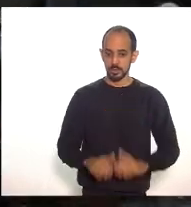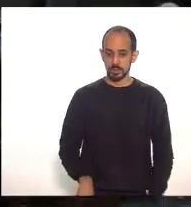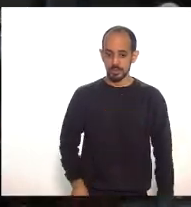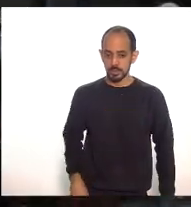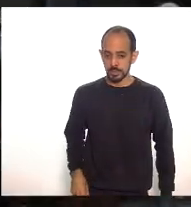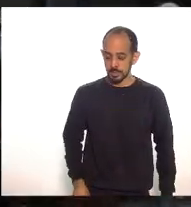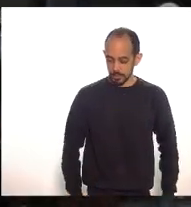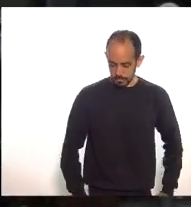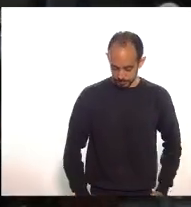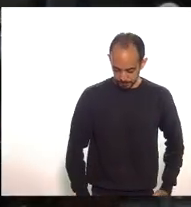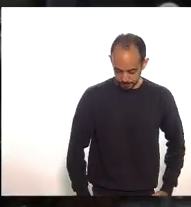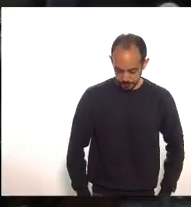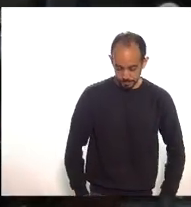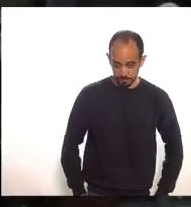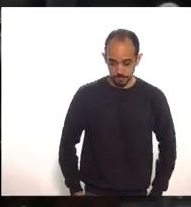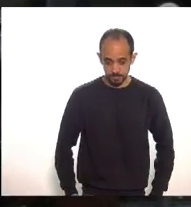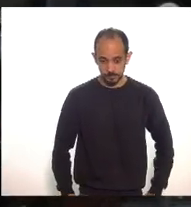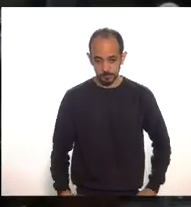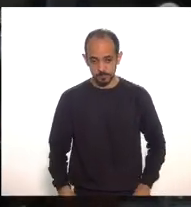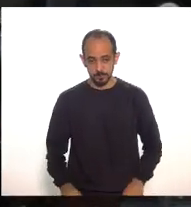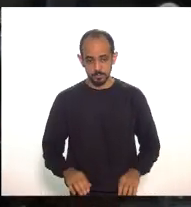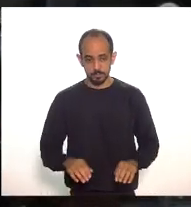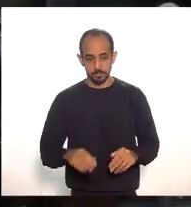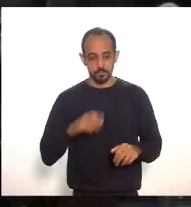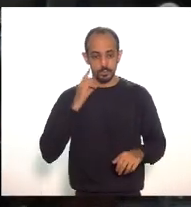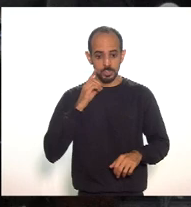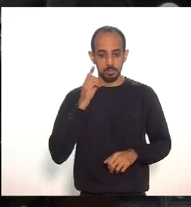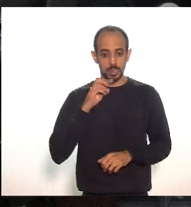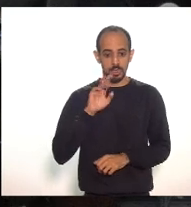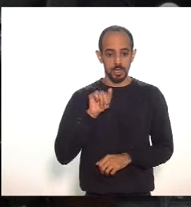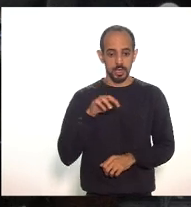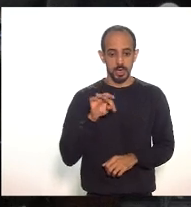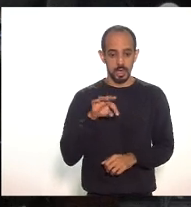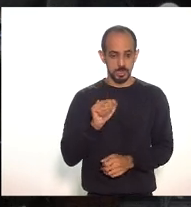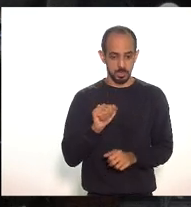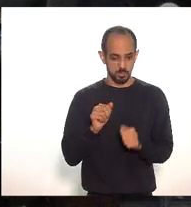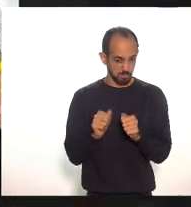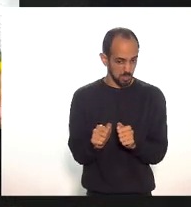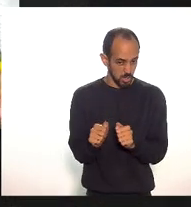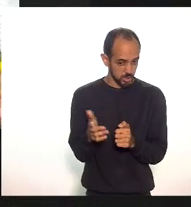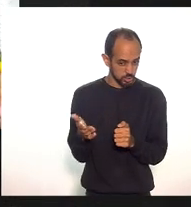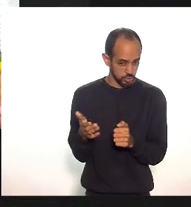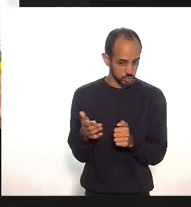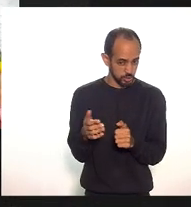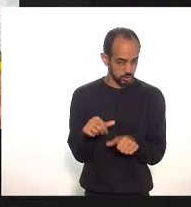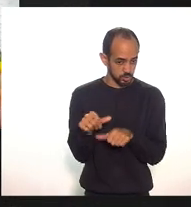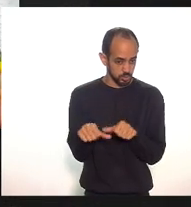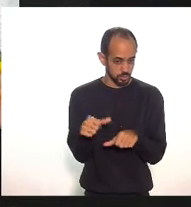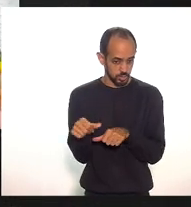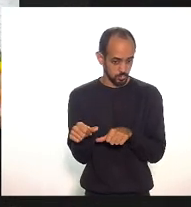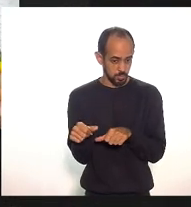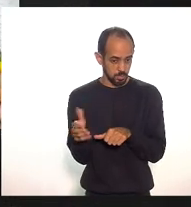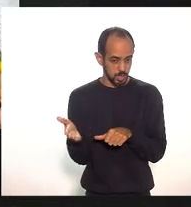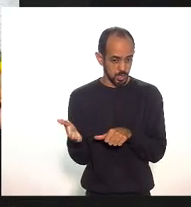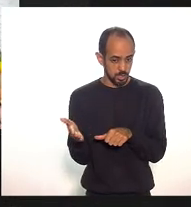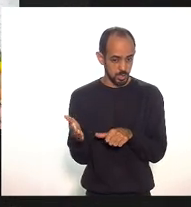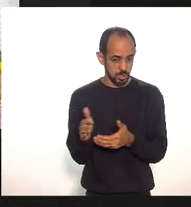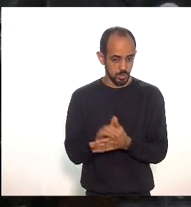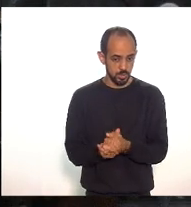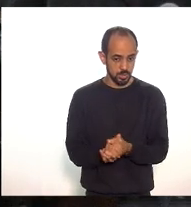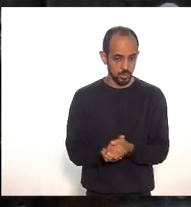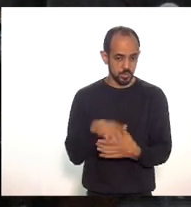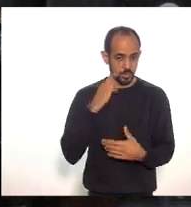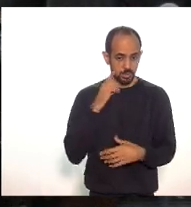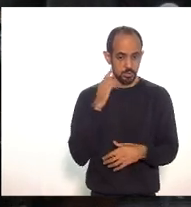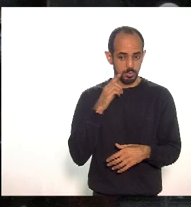o seu presente Onde está infectado a Renata pode ser transformamos tem que ser Deputado